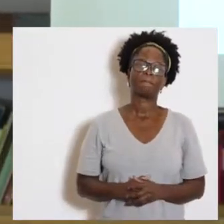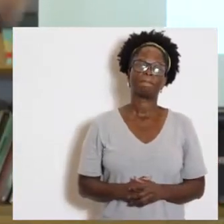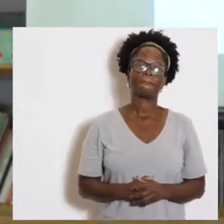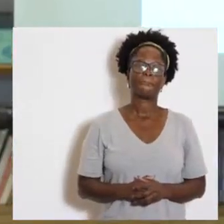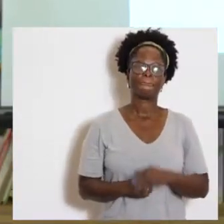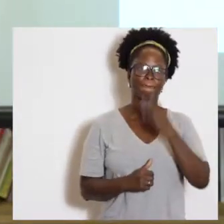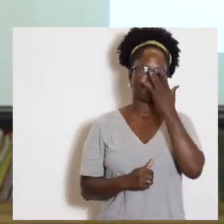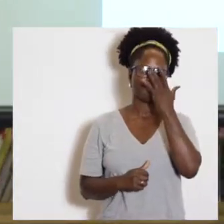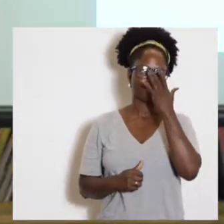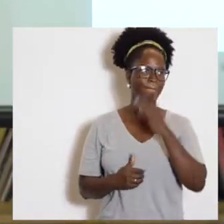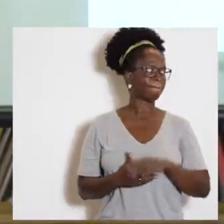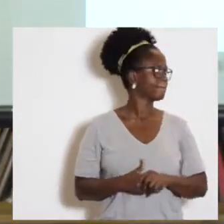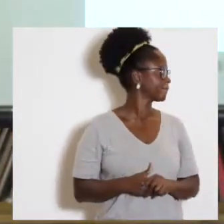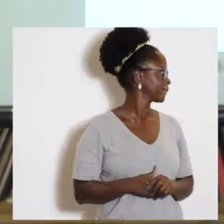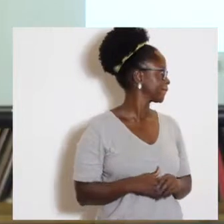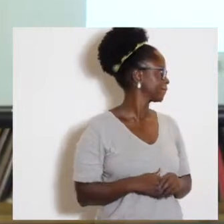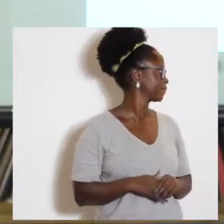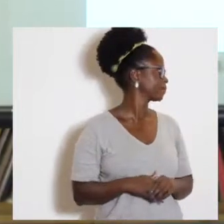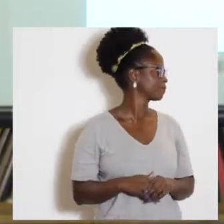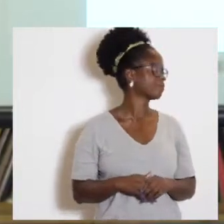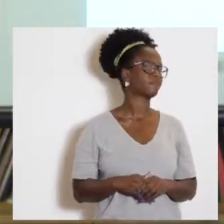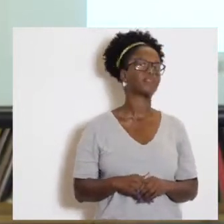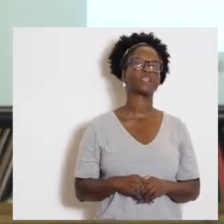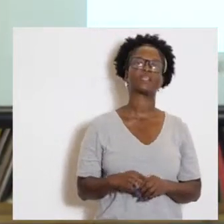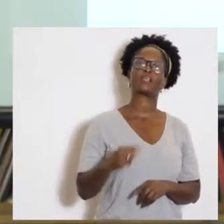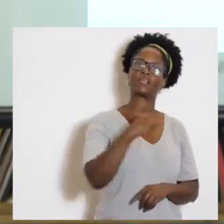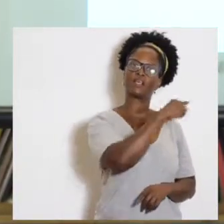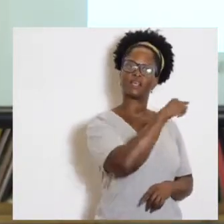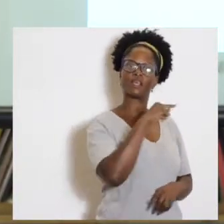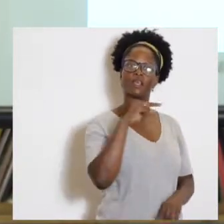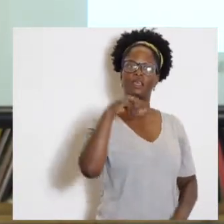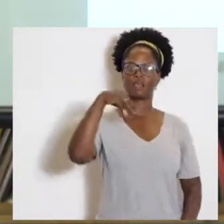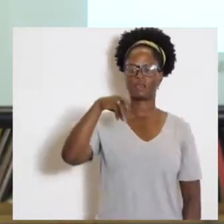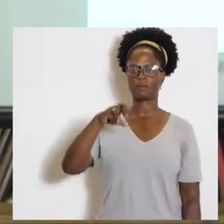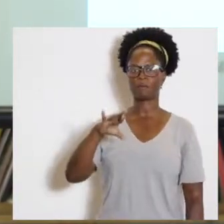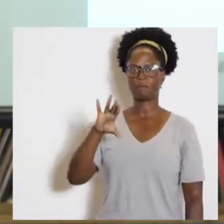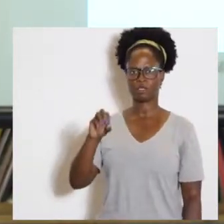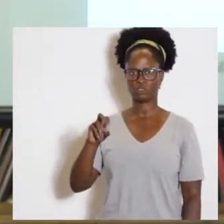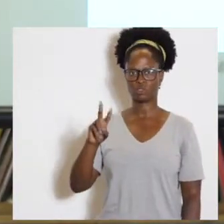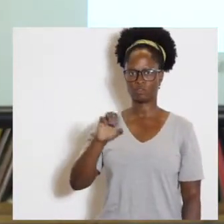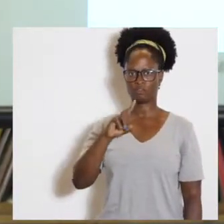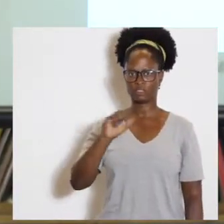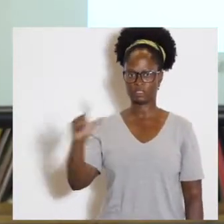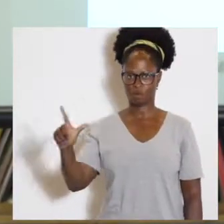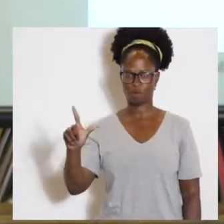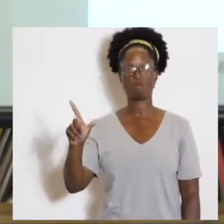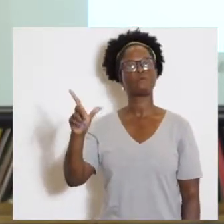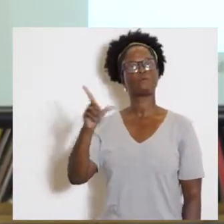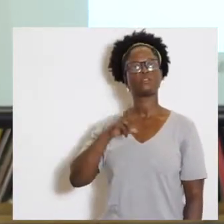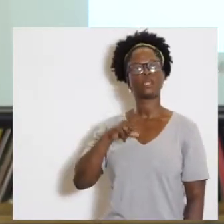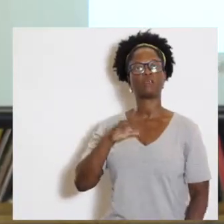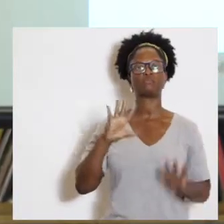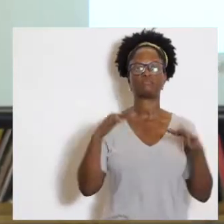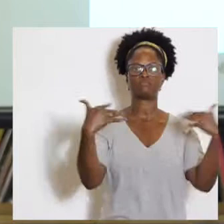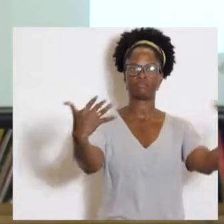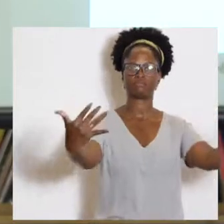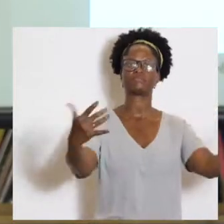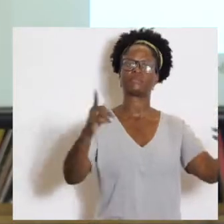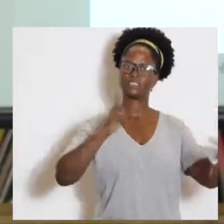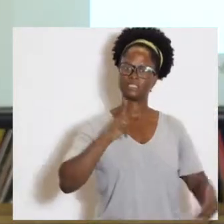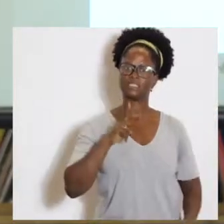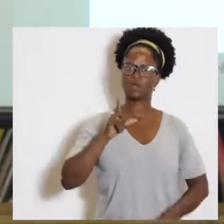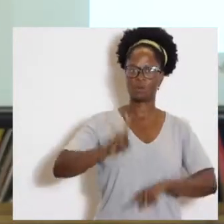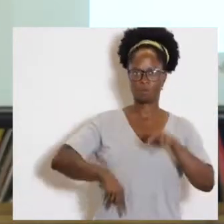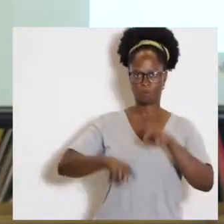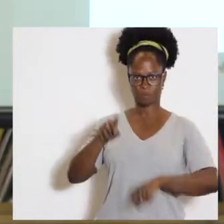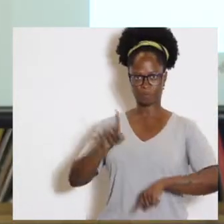figura chamada márcio vidal marinho tem na platéia o seu